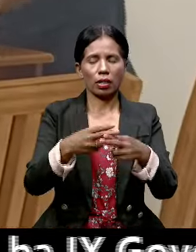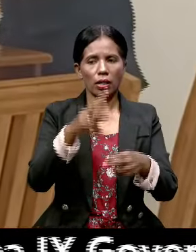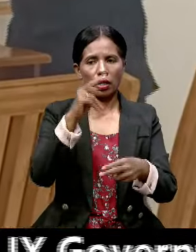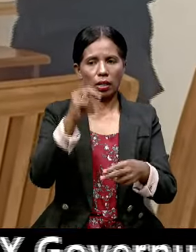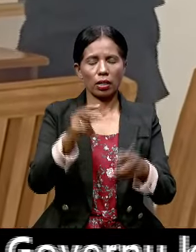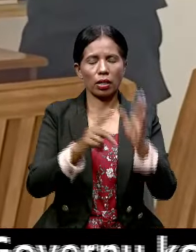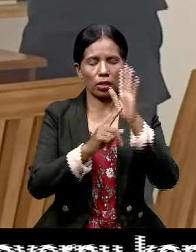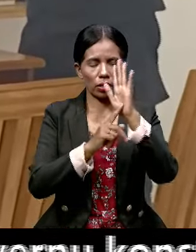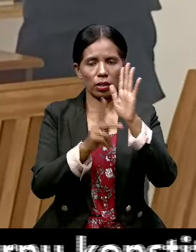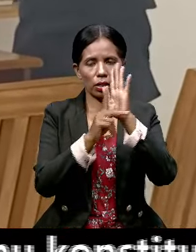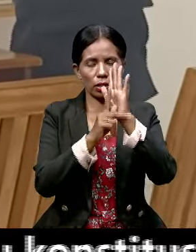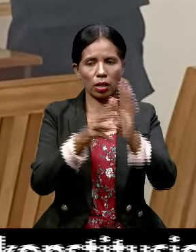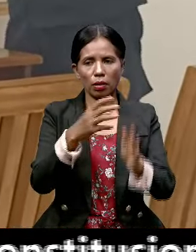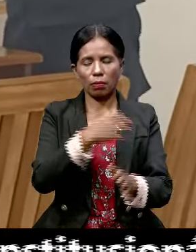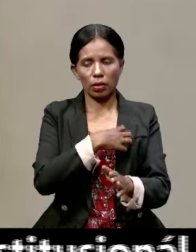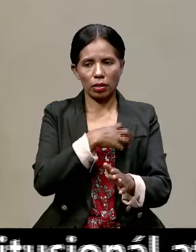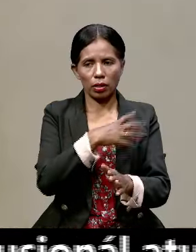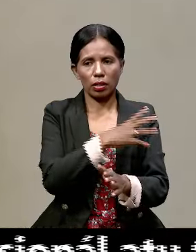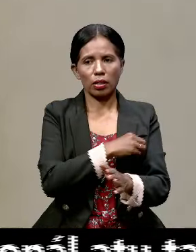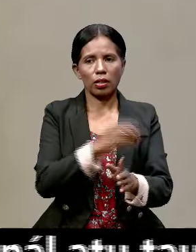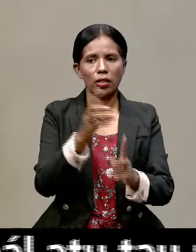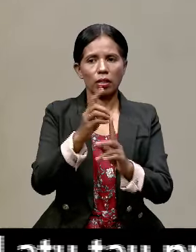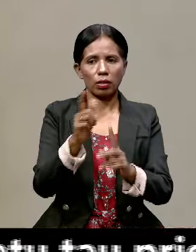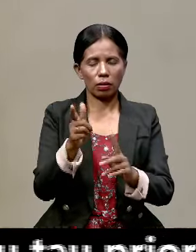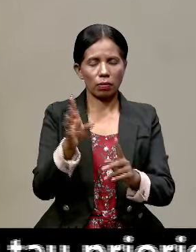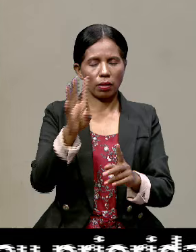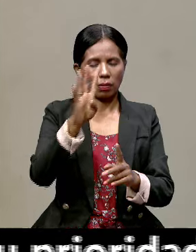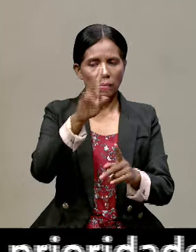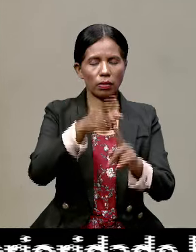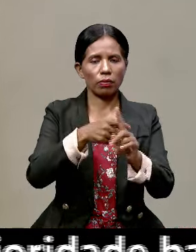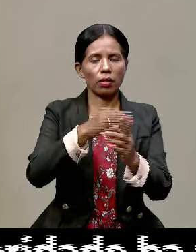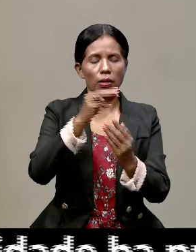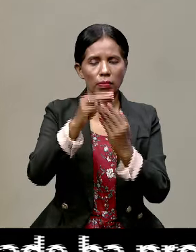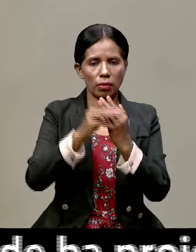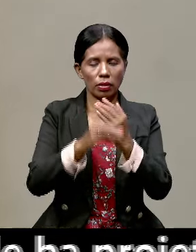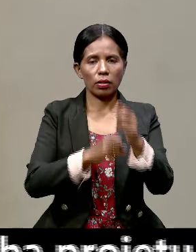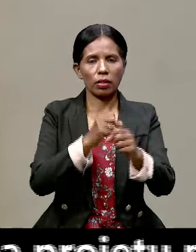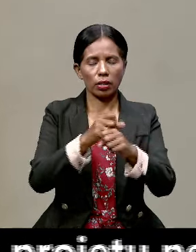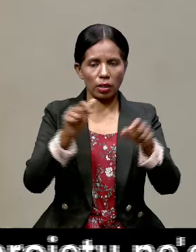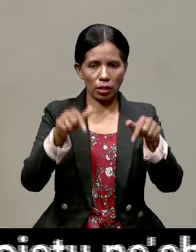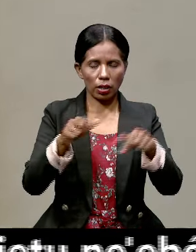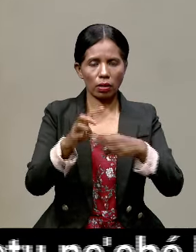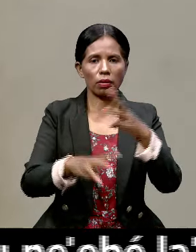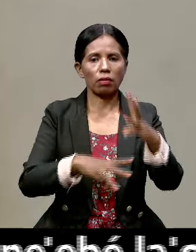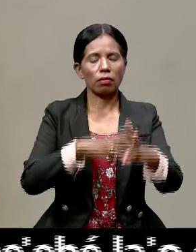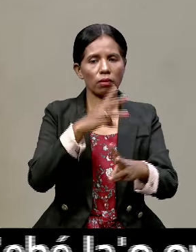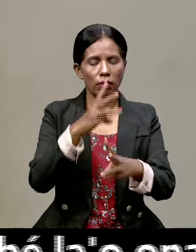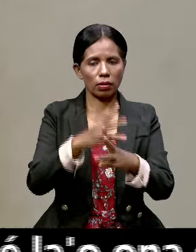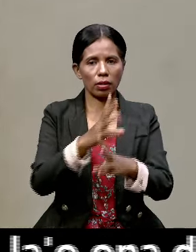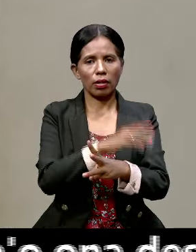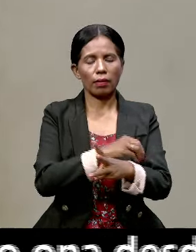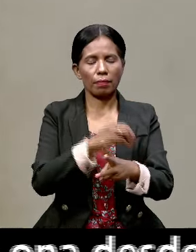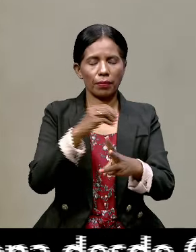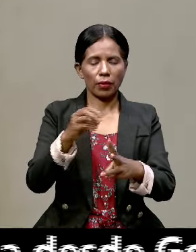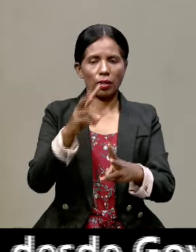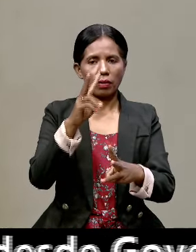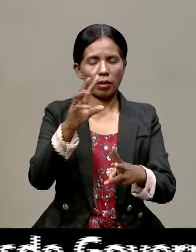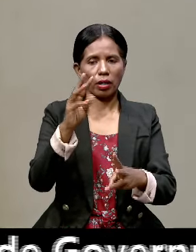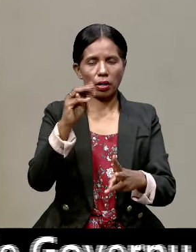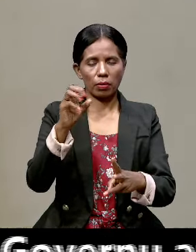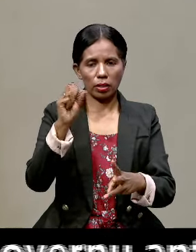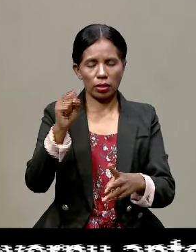a toqueixa da polícia esquadra do Galesso e a Lorão Ronda Senhat, Fulan Março Tinang, né? Com o vídeo, nebe autor, o inicial